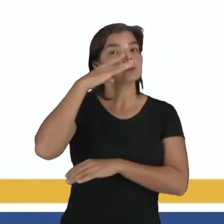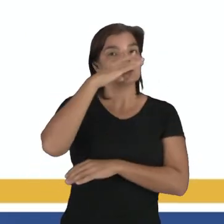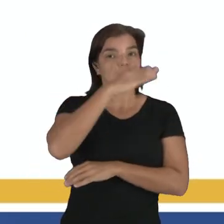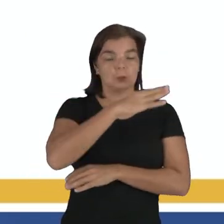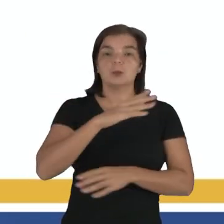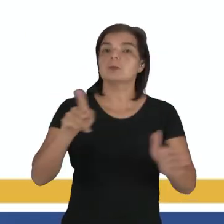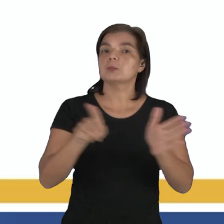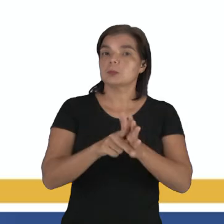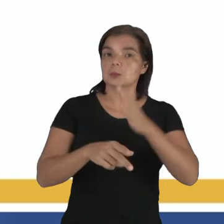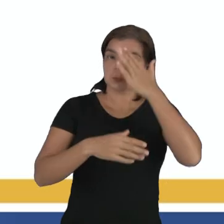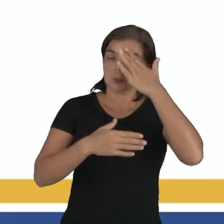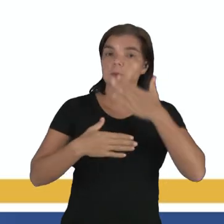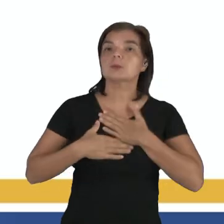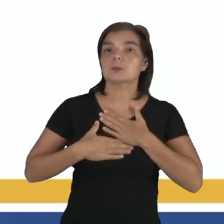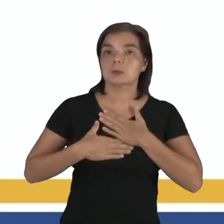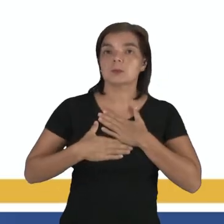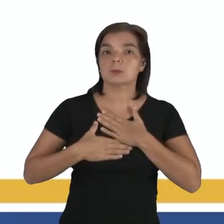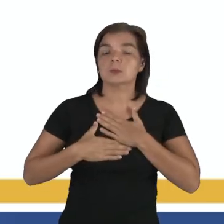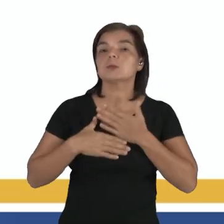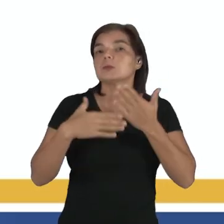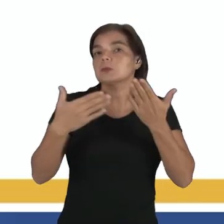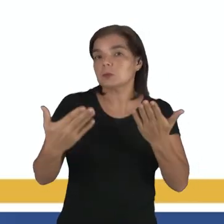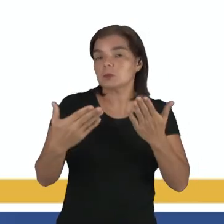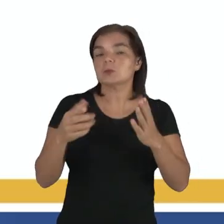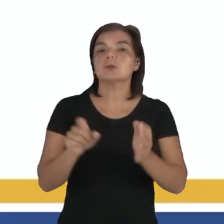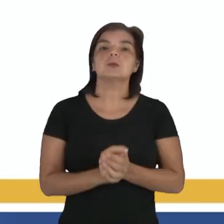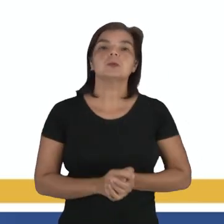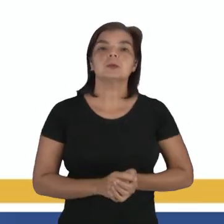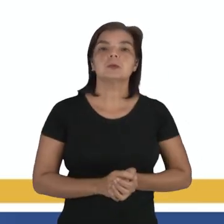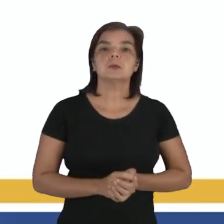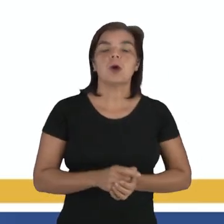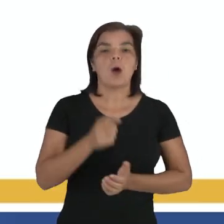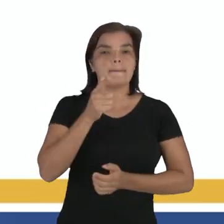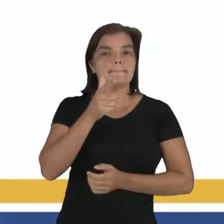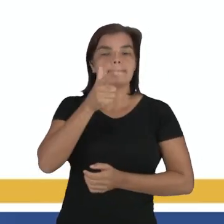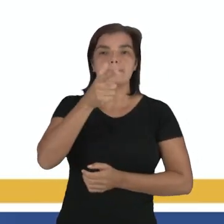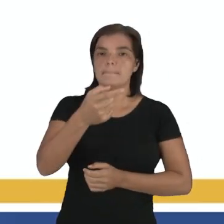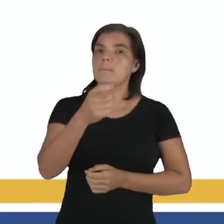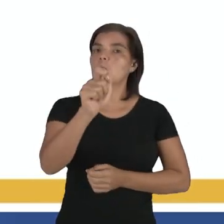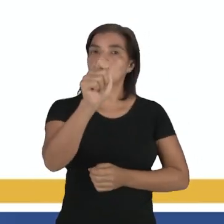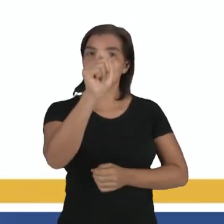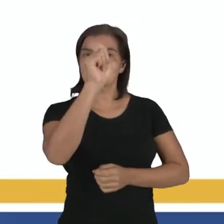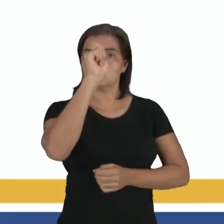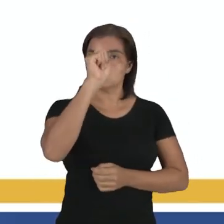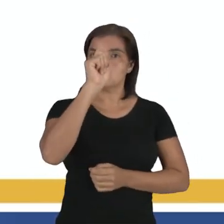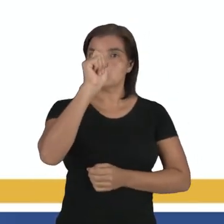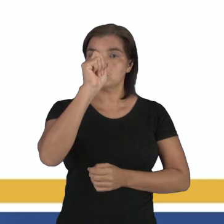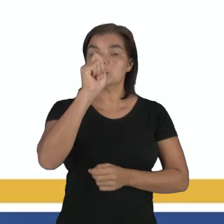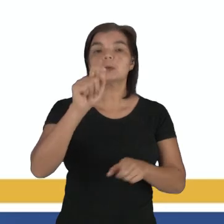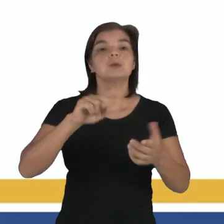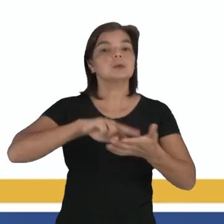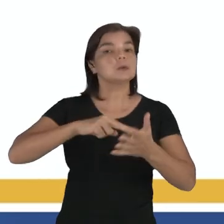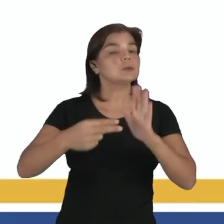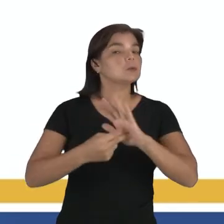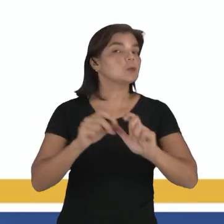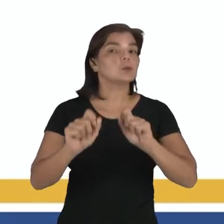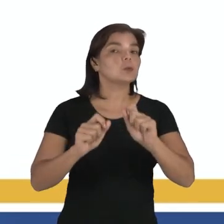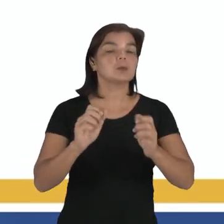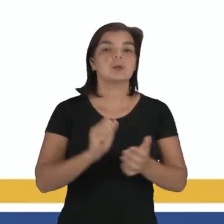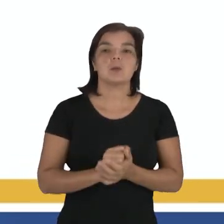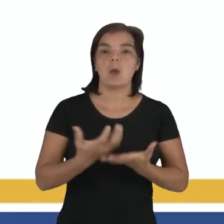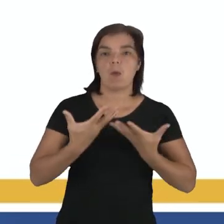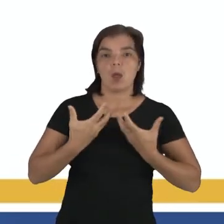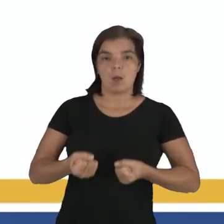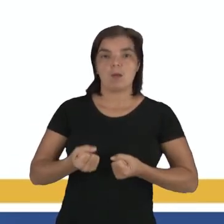temperatura corporal e quando se aponta, né, nesse caso, o medidor, ele vai, digamos